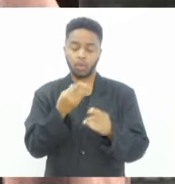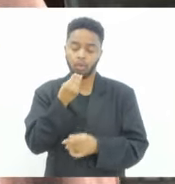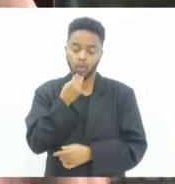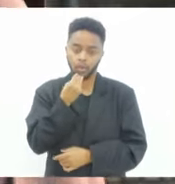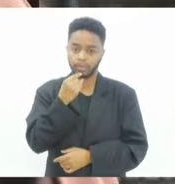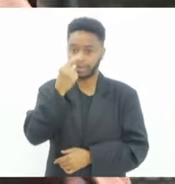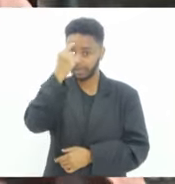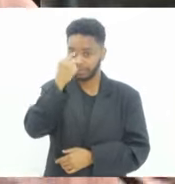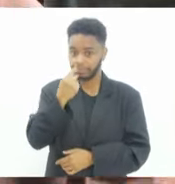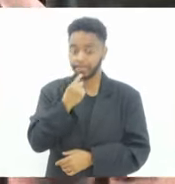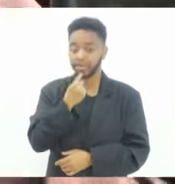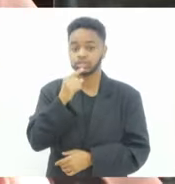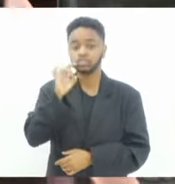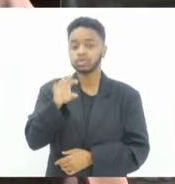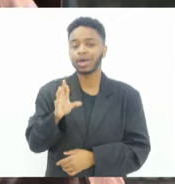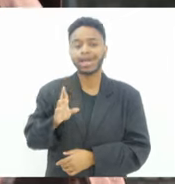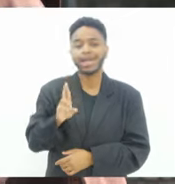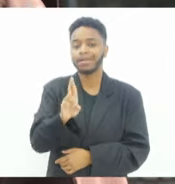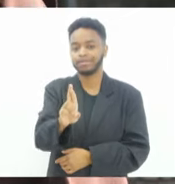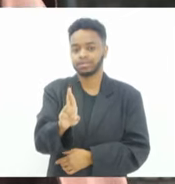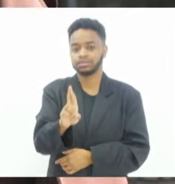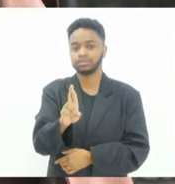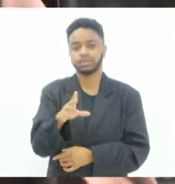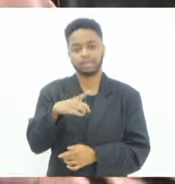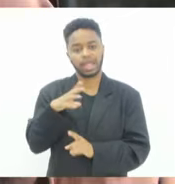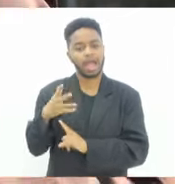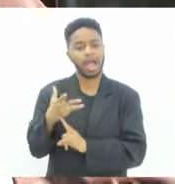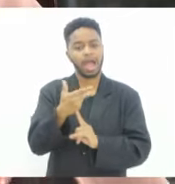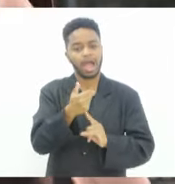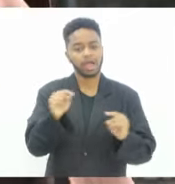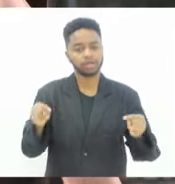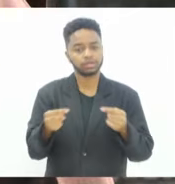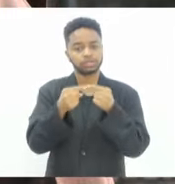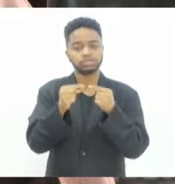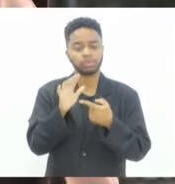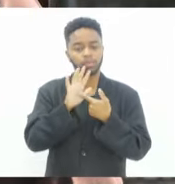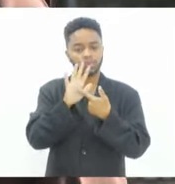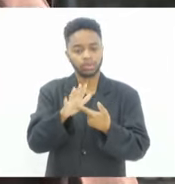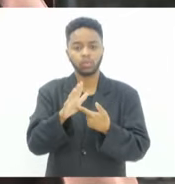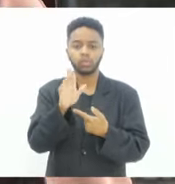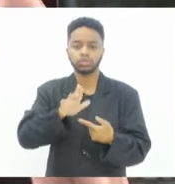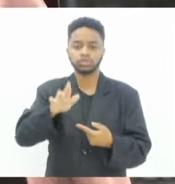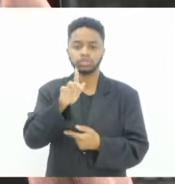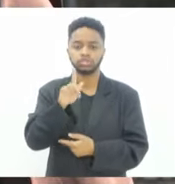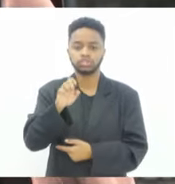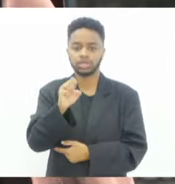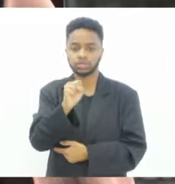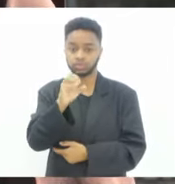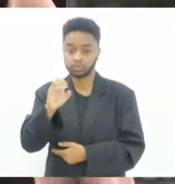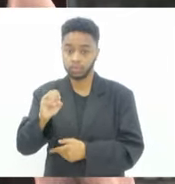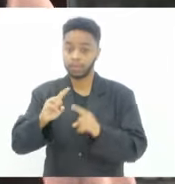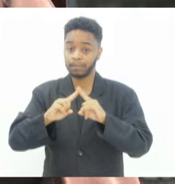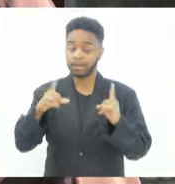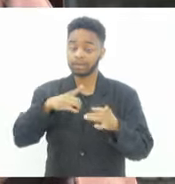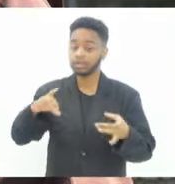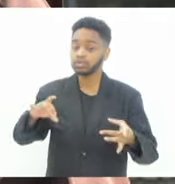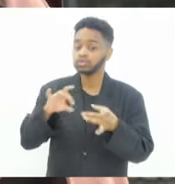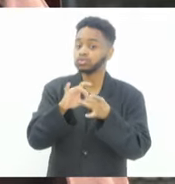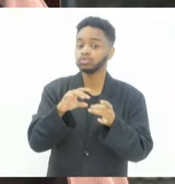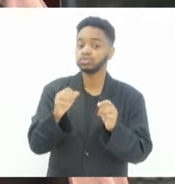essa imagem é uma representação artística, é uma representação de gesso, mas traz consigo